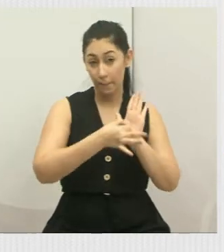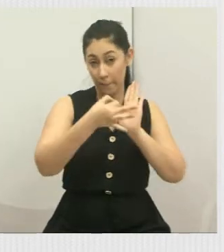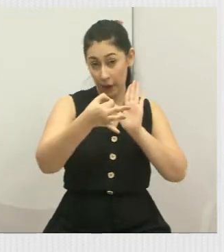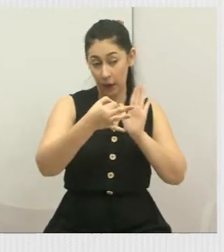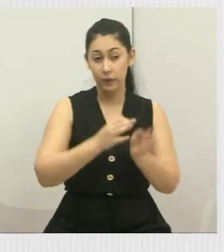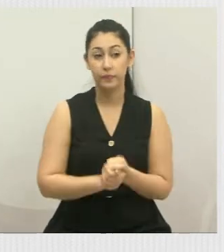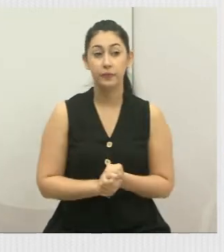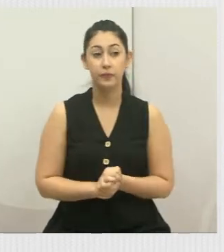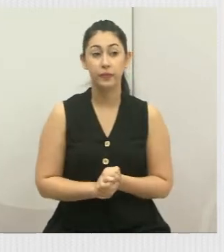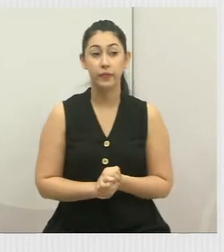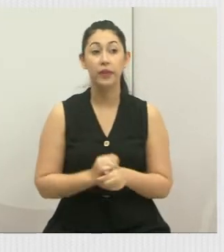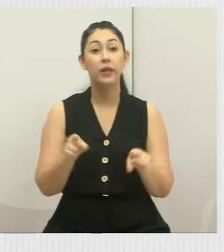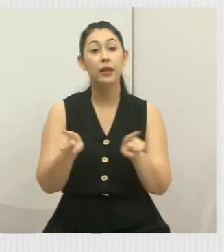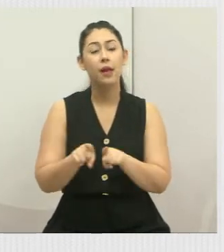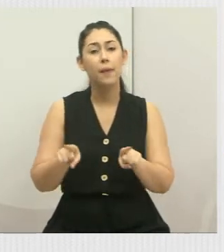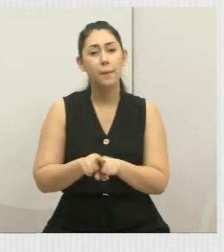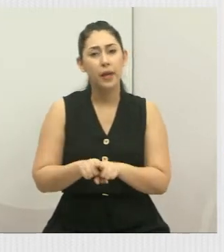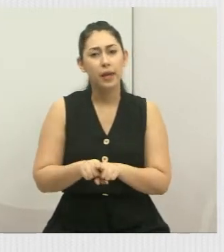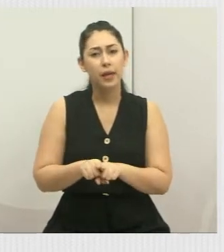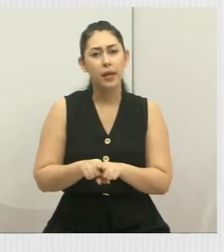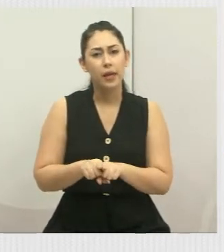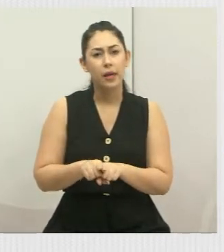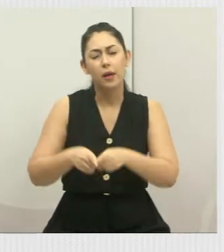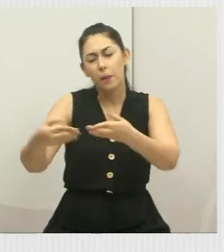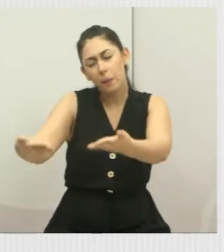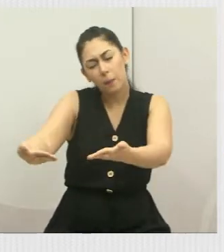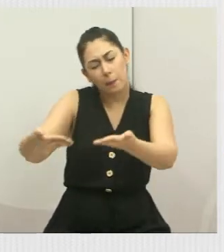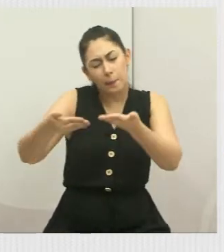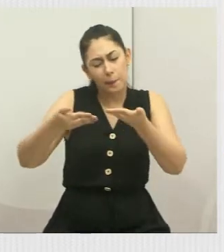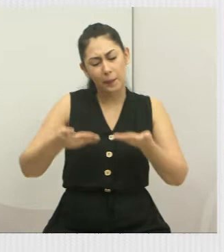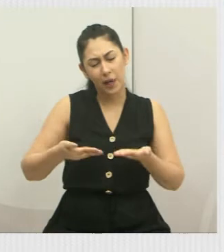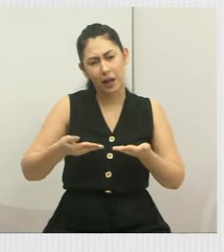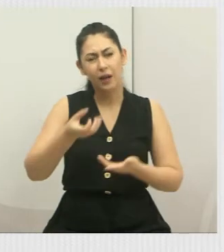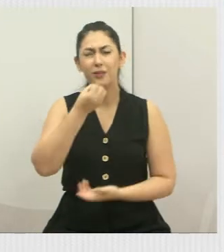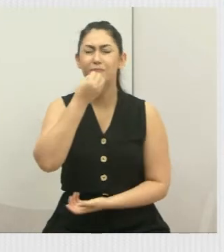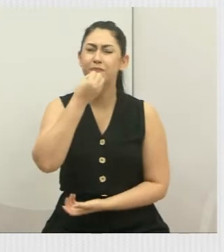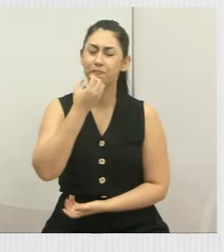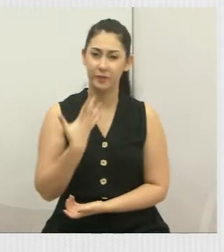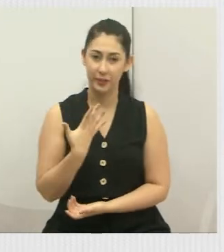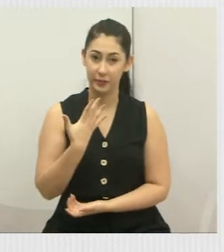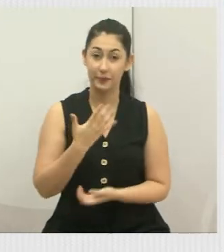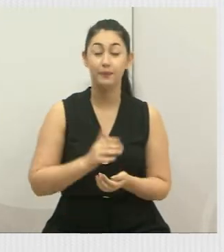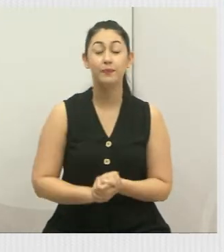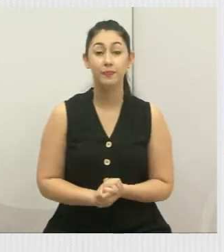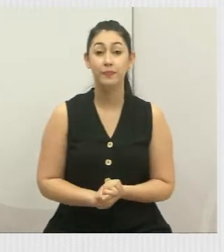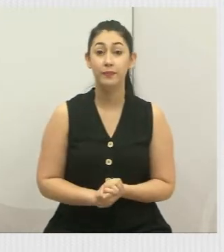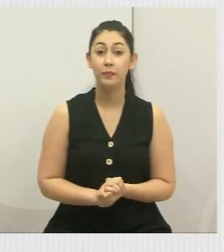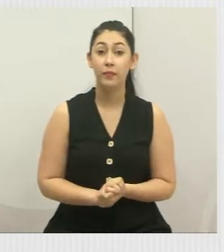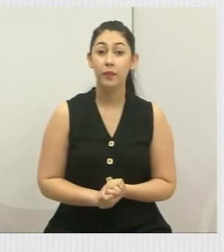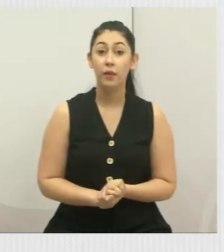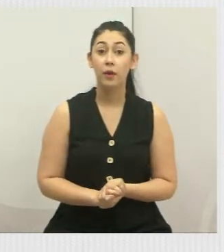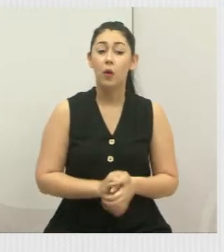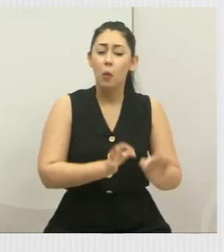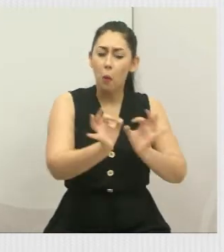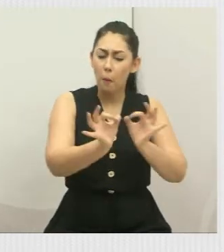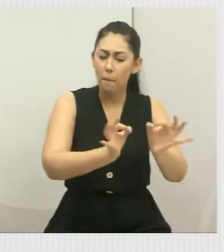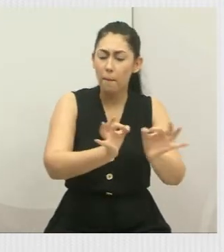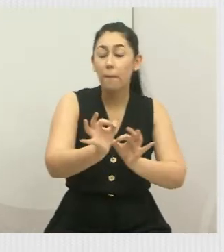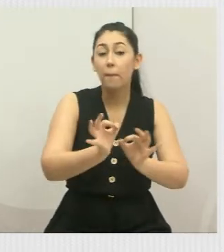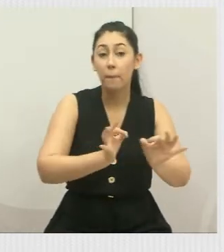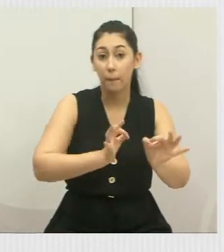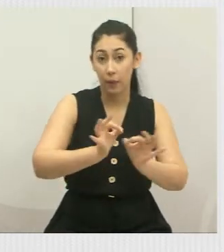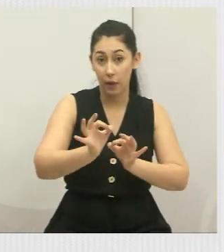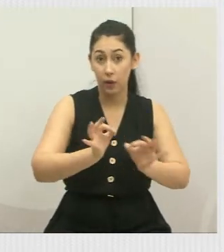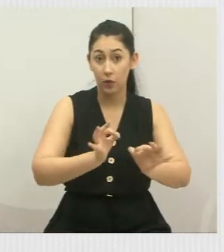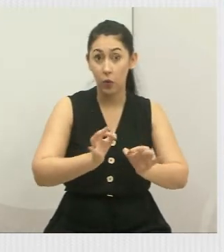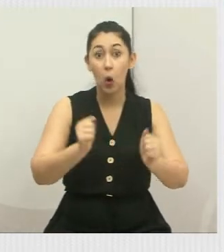Nós estamos aqui para melhor atender ao município de Jacareí, atender com um plano que seja feito